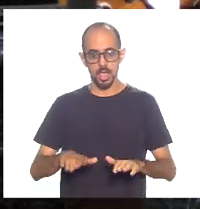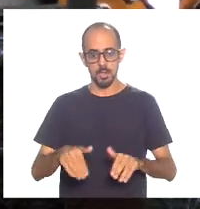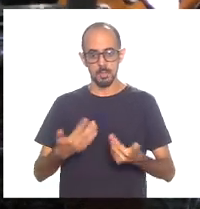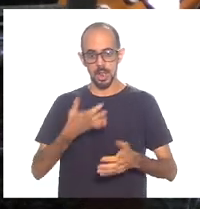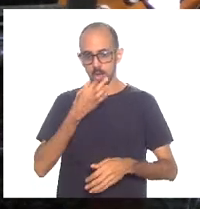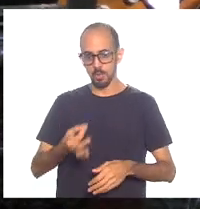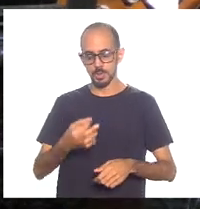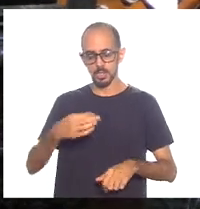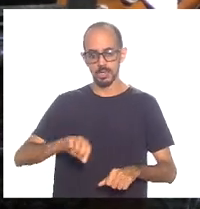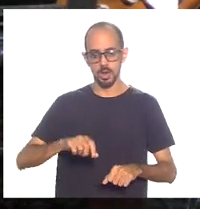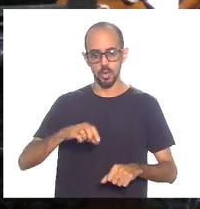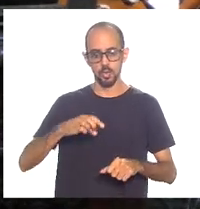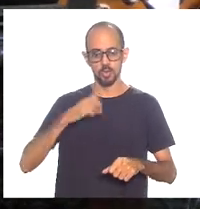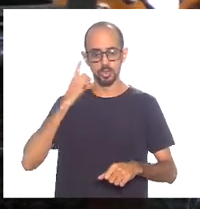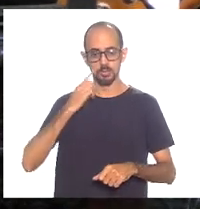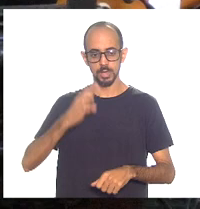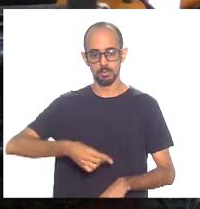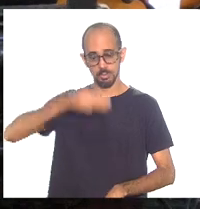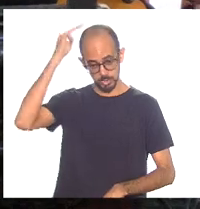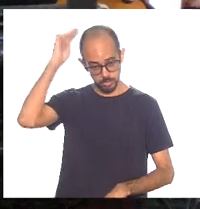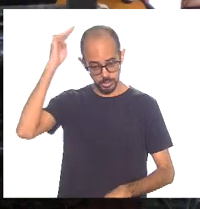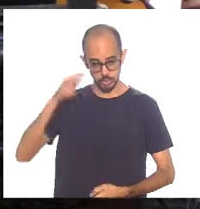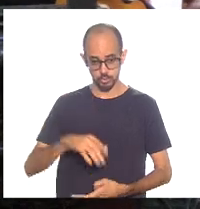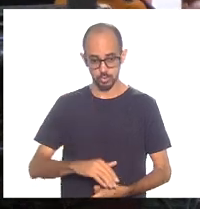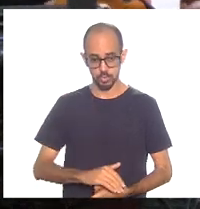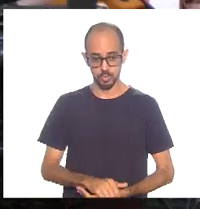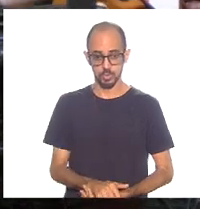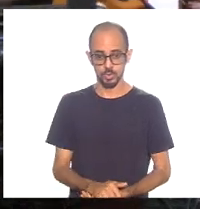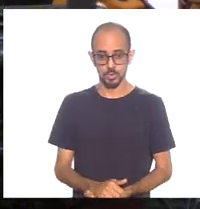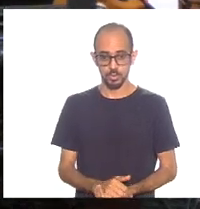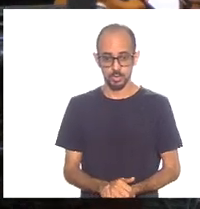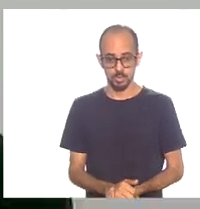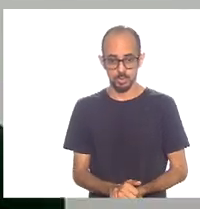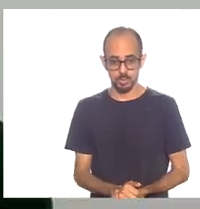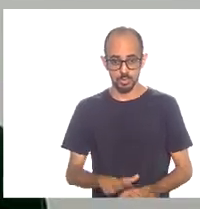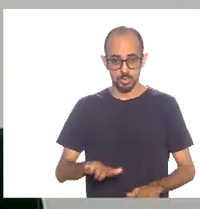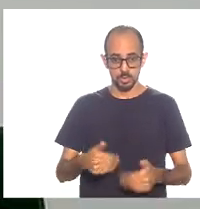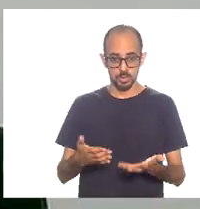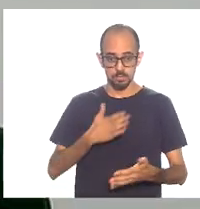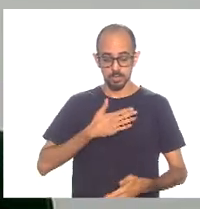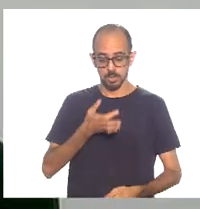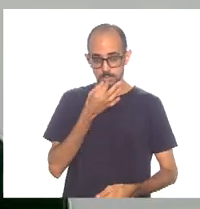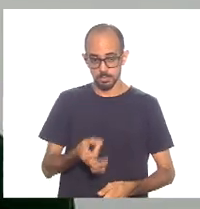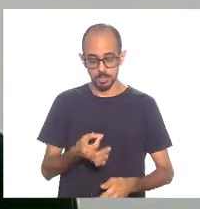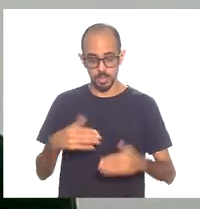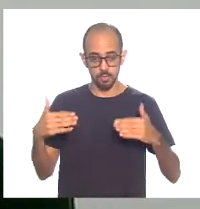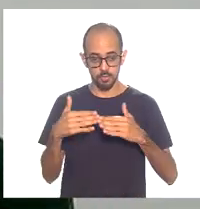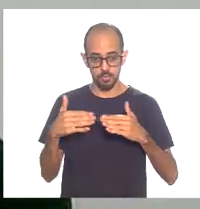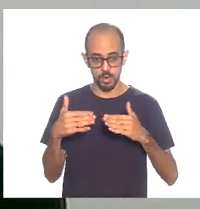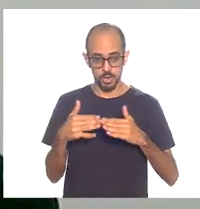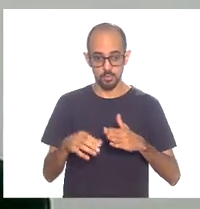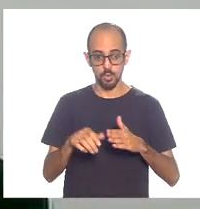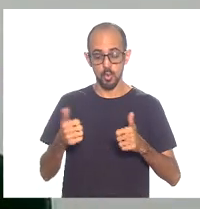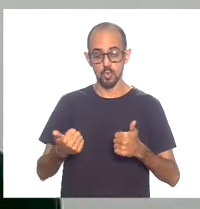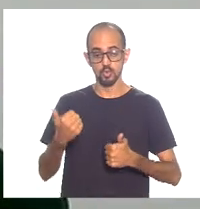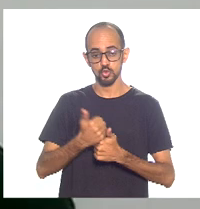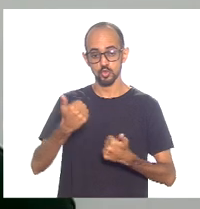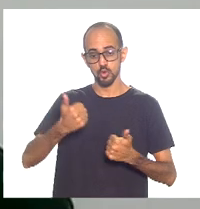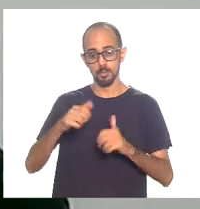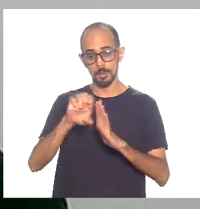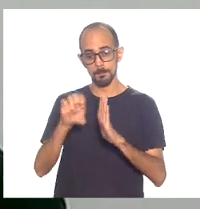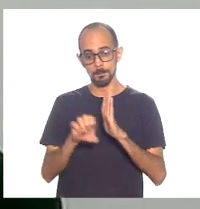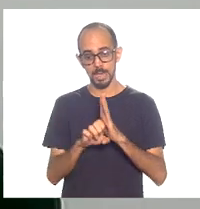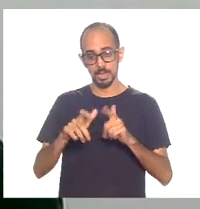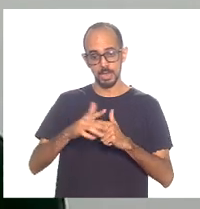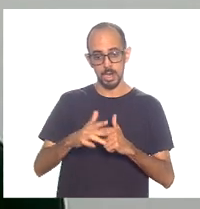as emendas, deputado Márcio Pacheco. Senhor presidente, o parecer é favorável com subemenda aglutinativa, as emendas 2